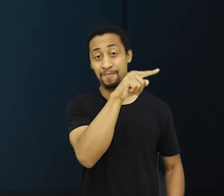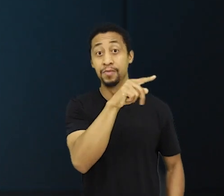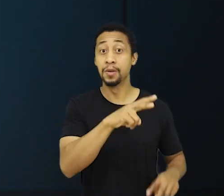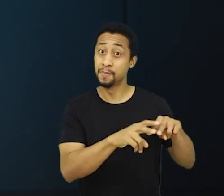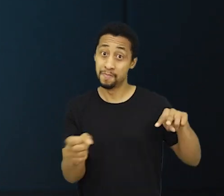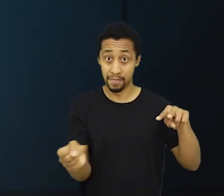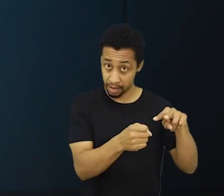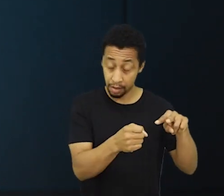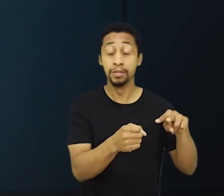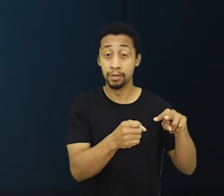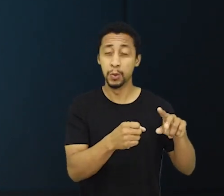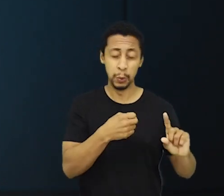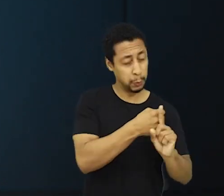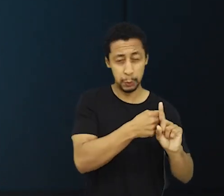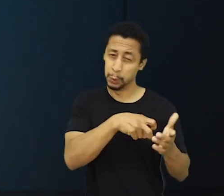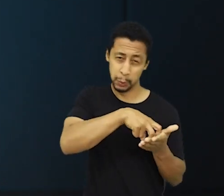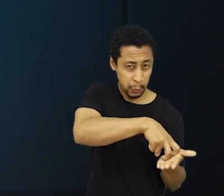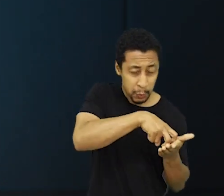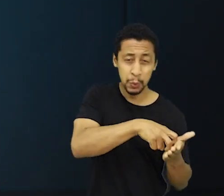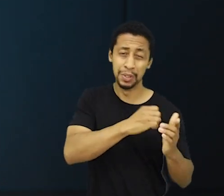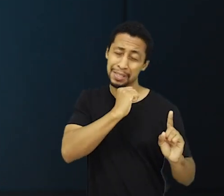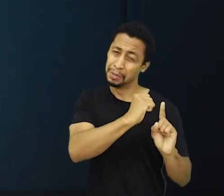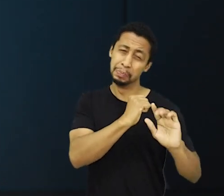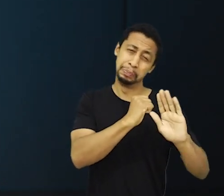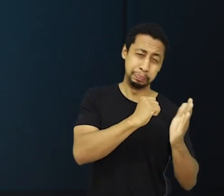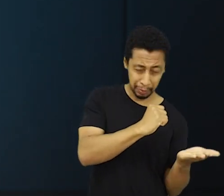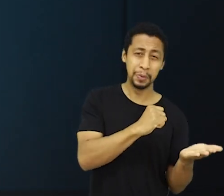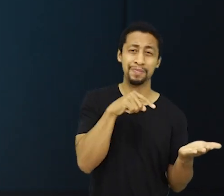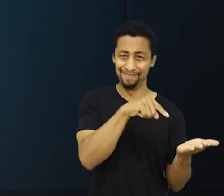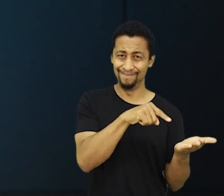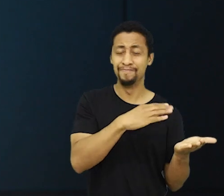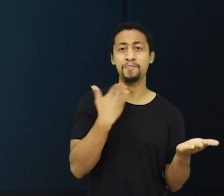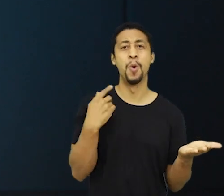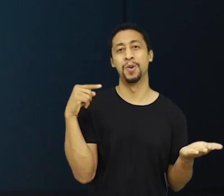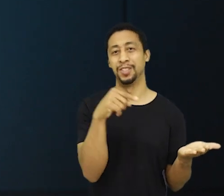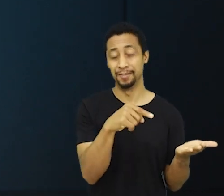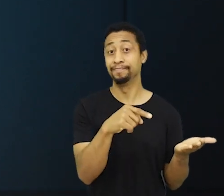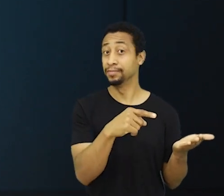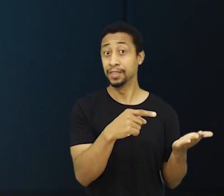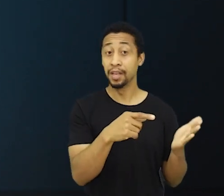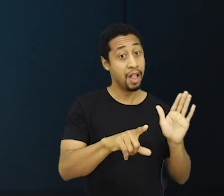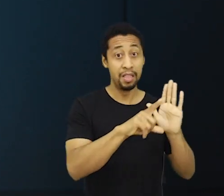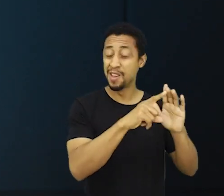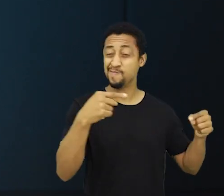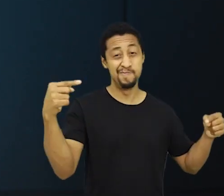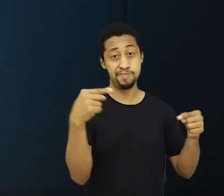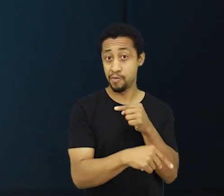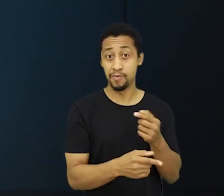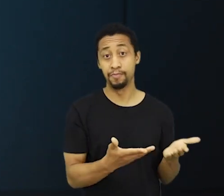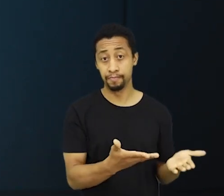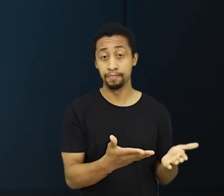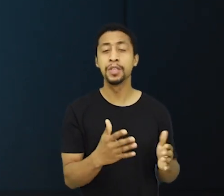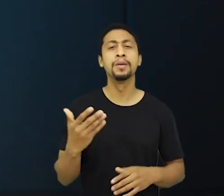ilegal, tortura e morte do Vladimir Herzog. O processo, quando eu recebi, ele já tinha